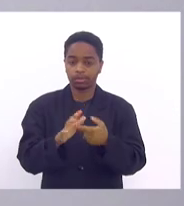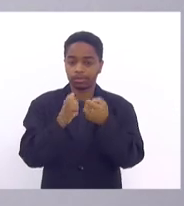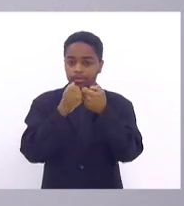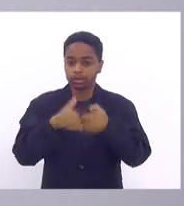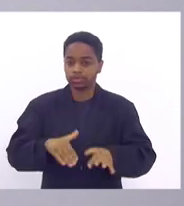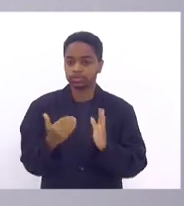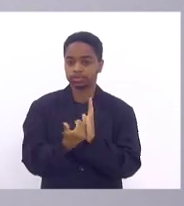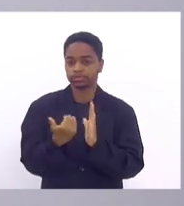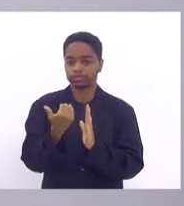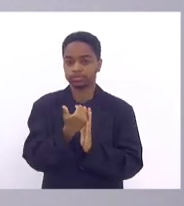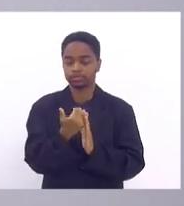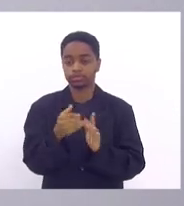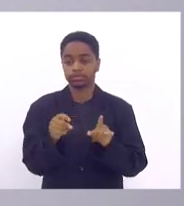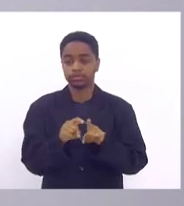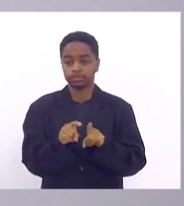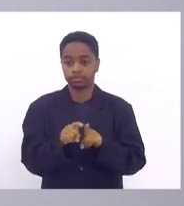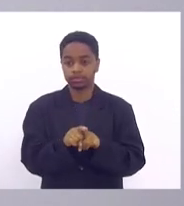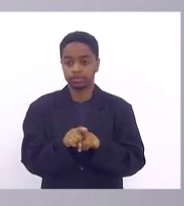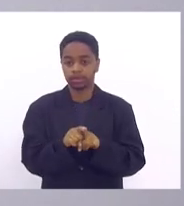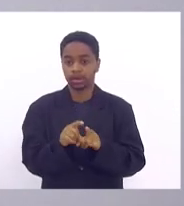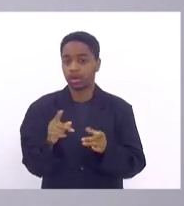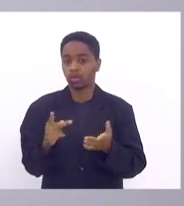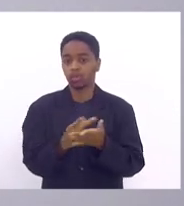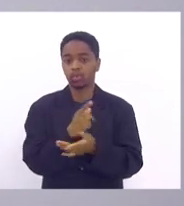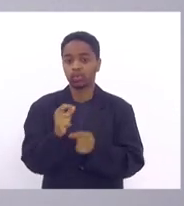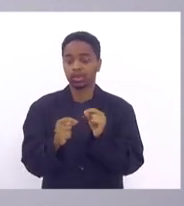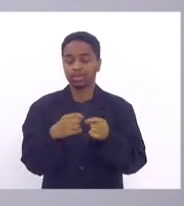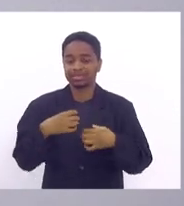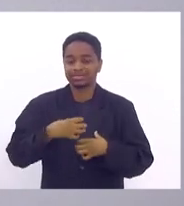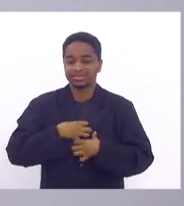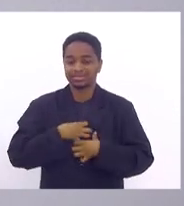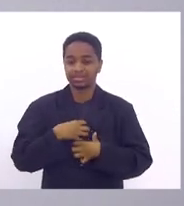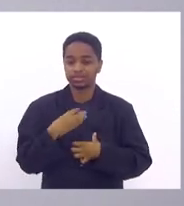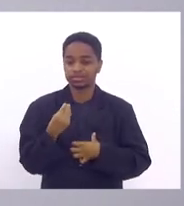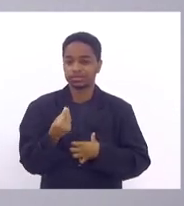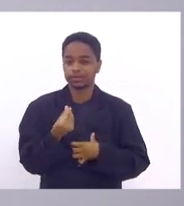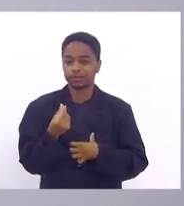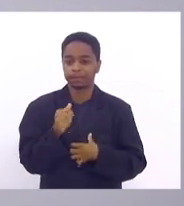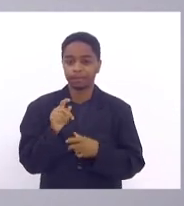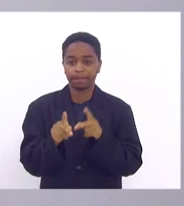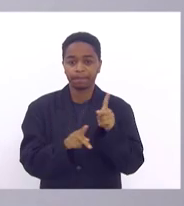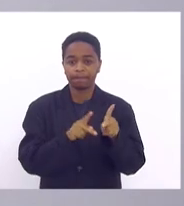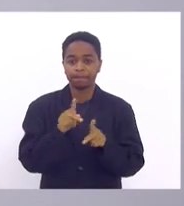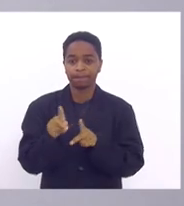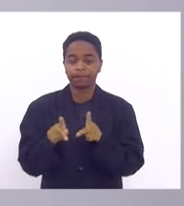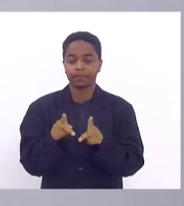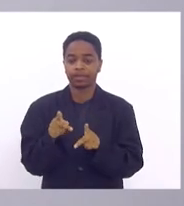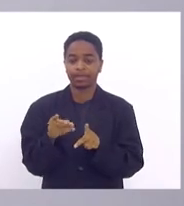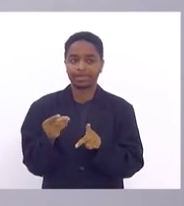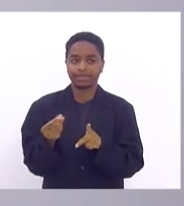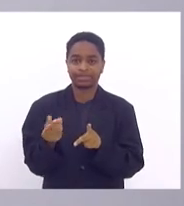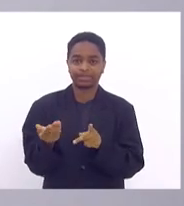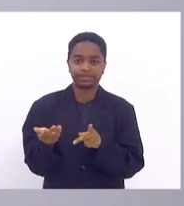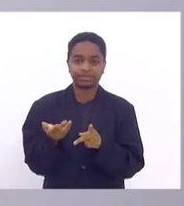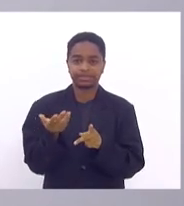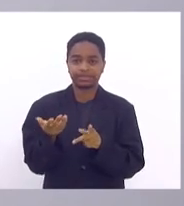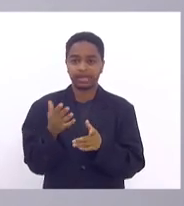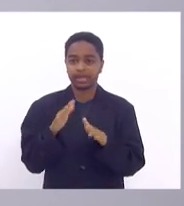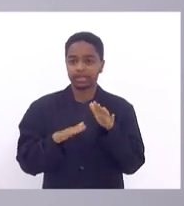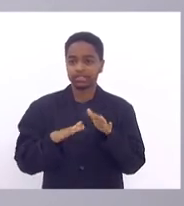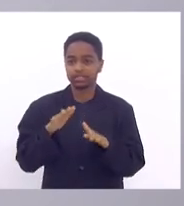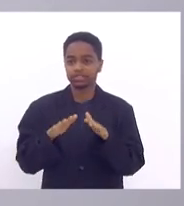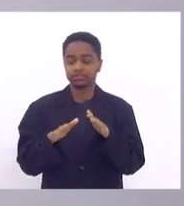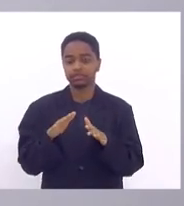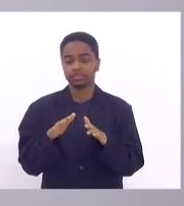E aí causa também uma compulsão um sentimento na população que muitas das vezes não